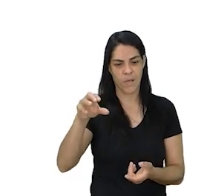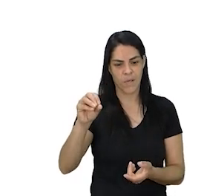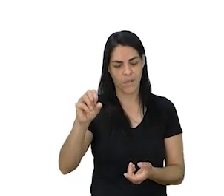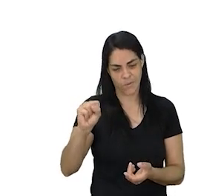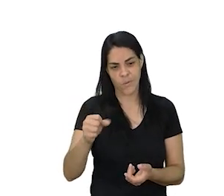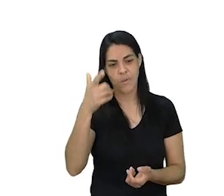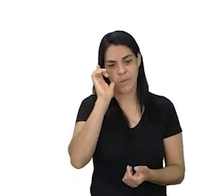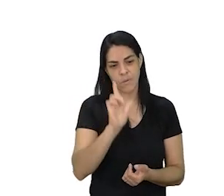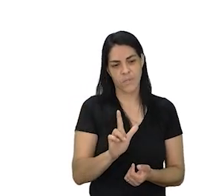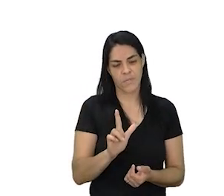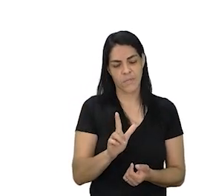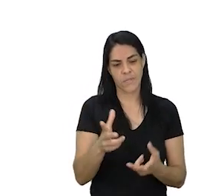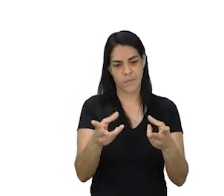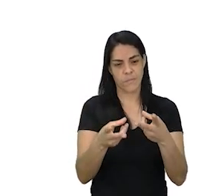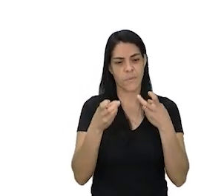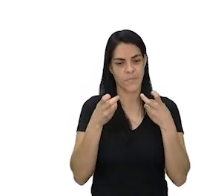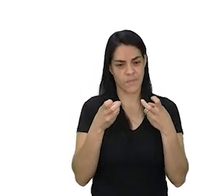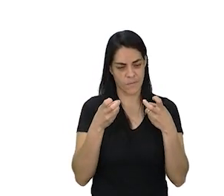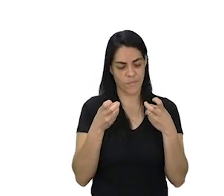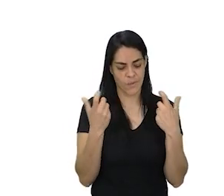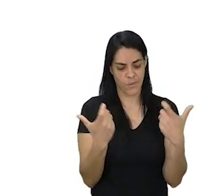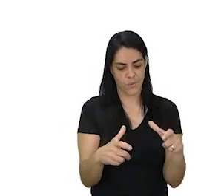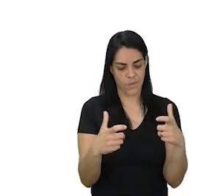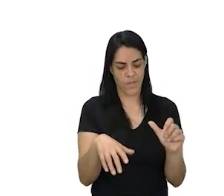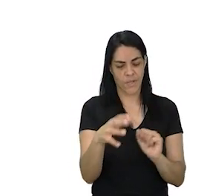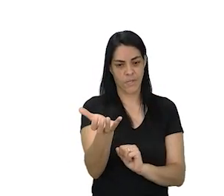fundo, chegar no lugar que eles queriam.